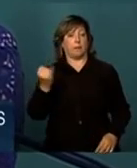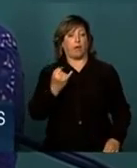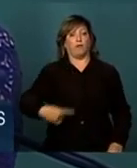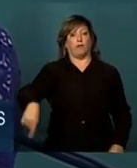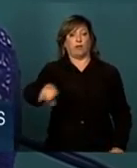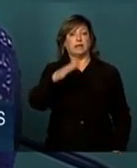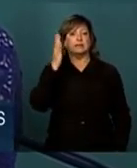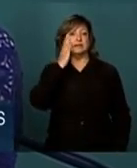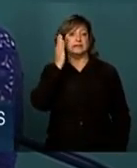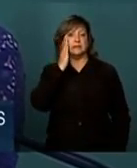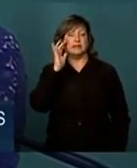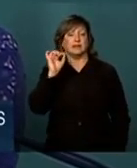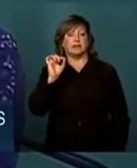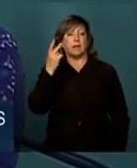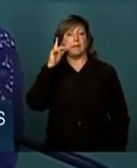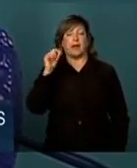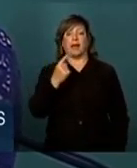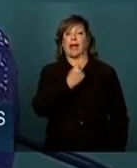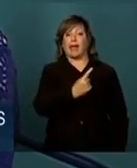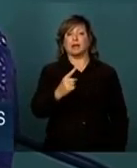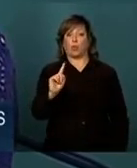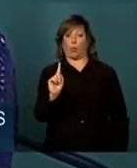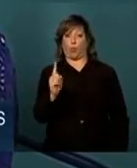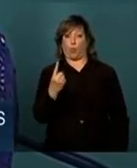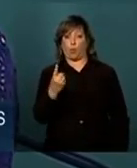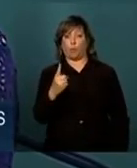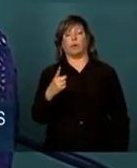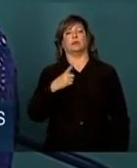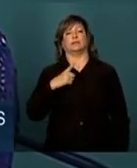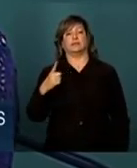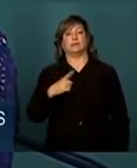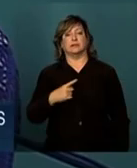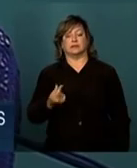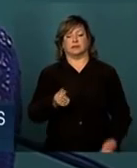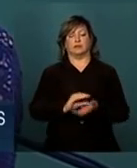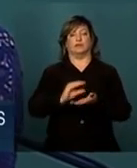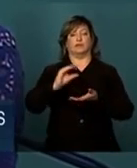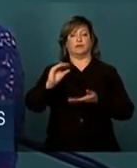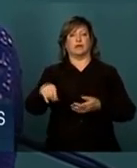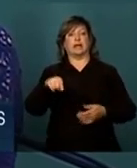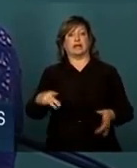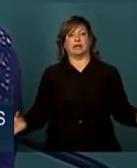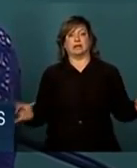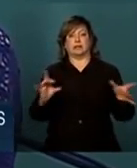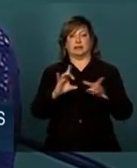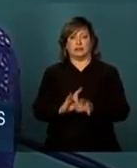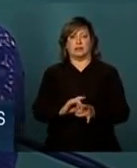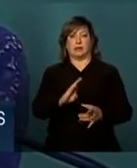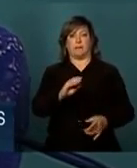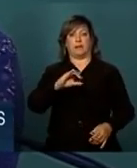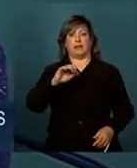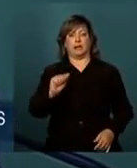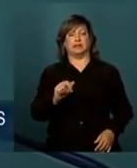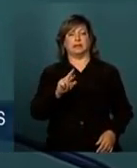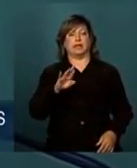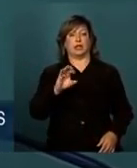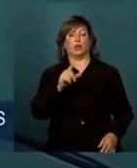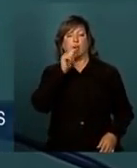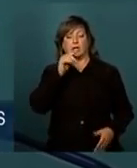que para cada um real investido na interligação da bacia do São Francisco,